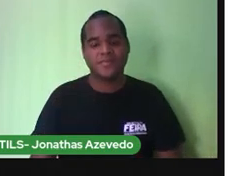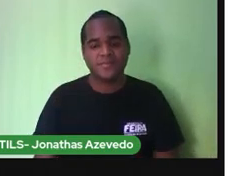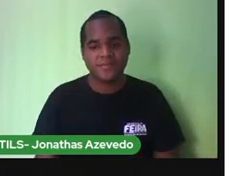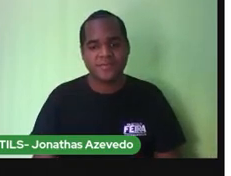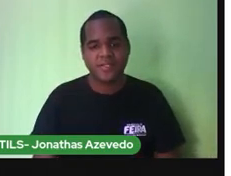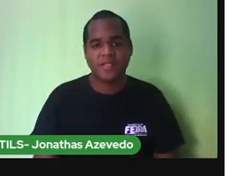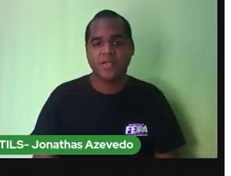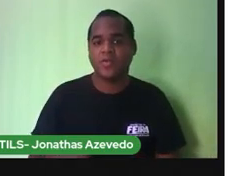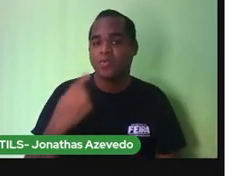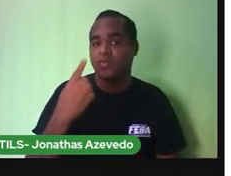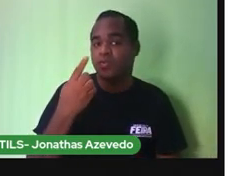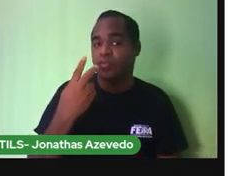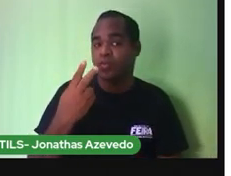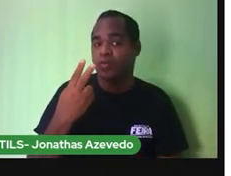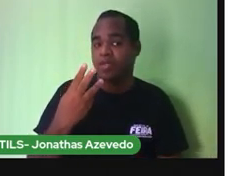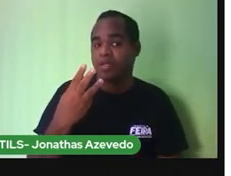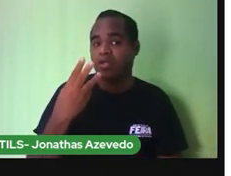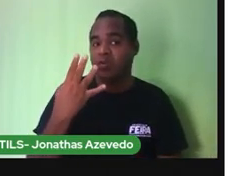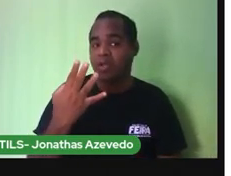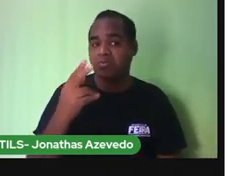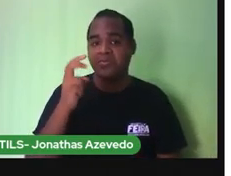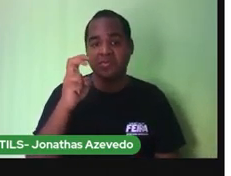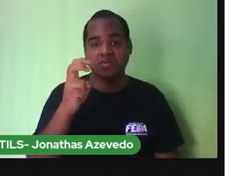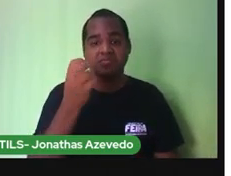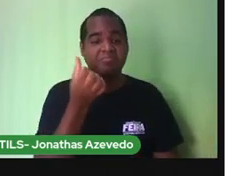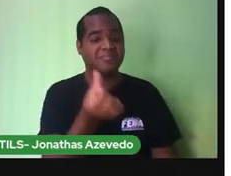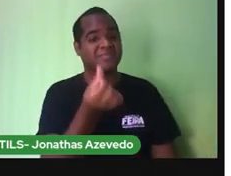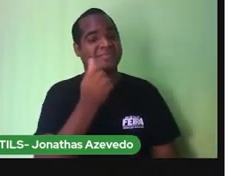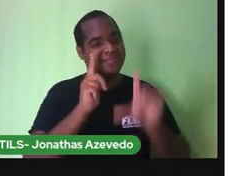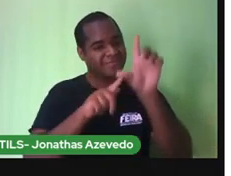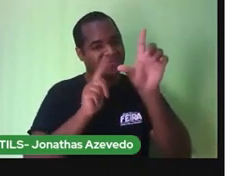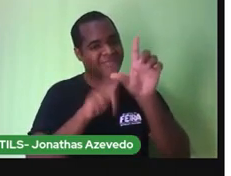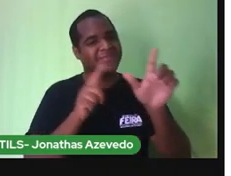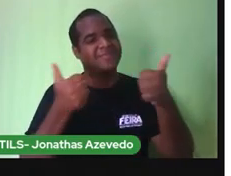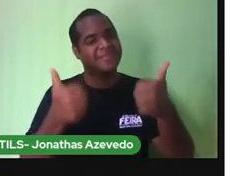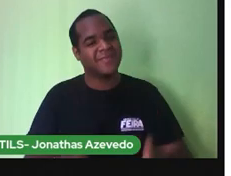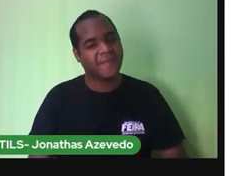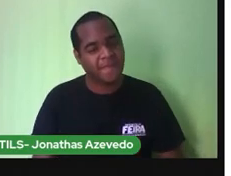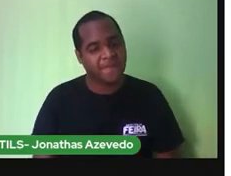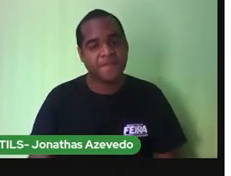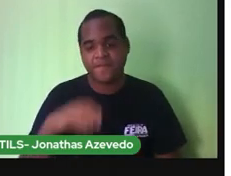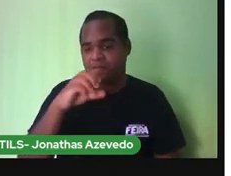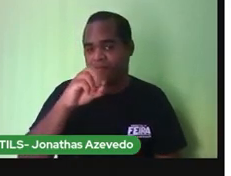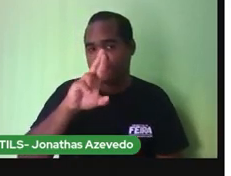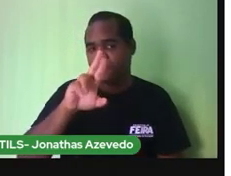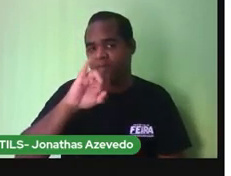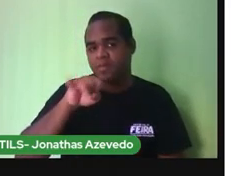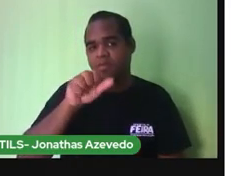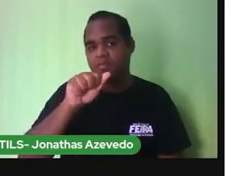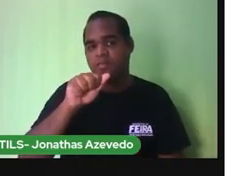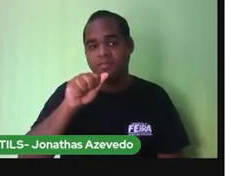dois três quatro cinco seis Matinho coruja